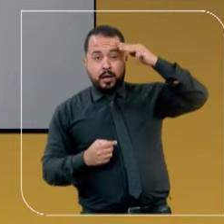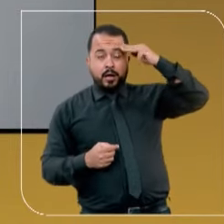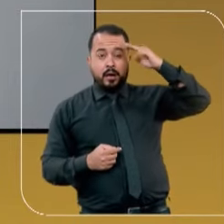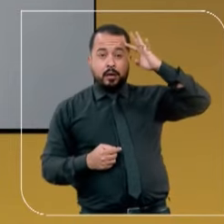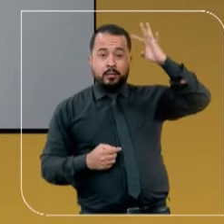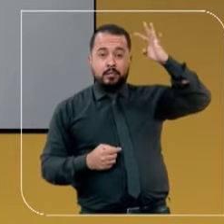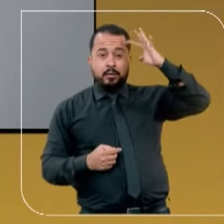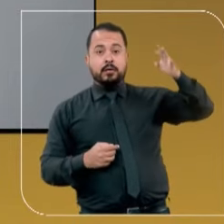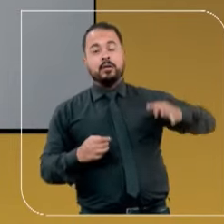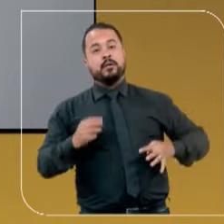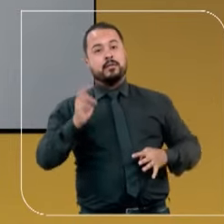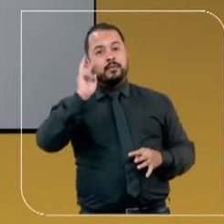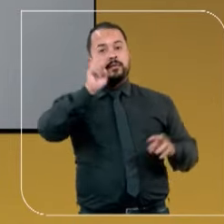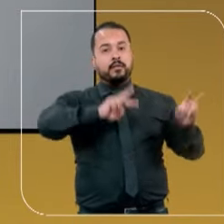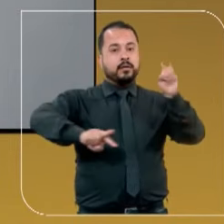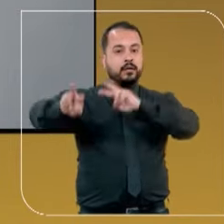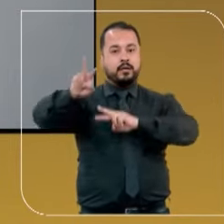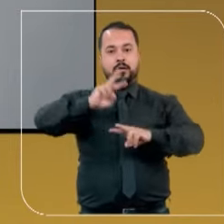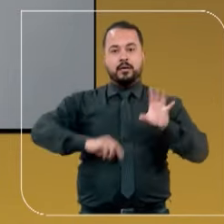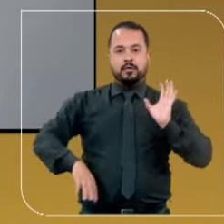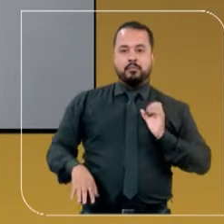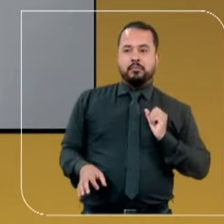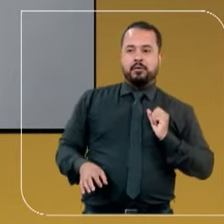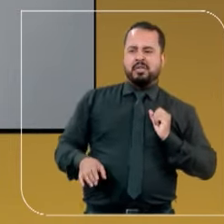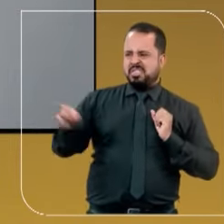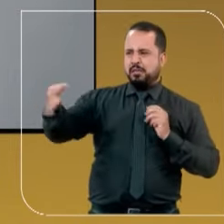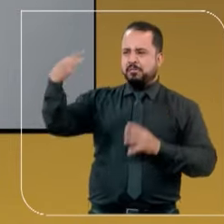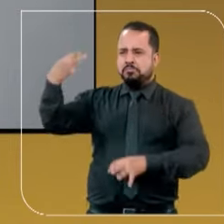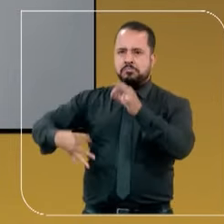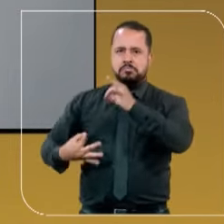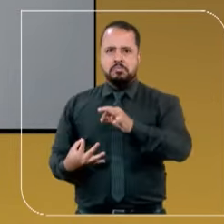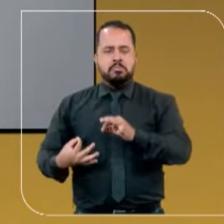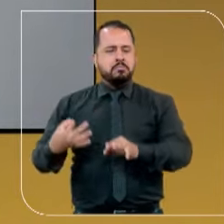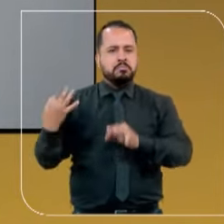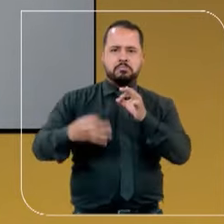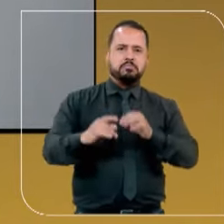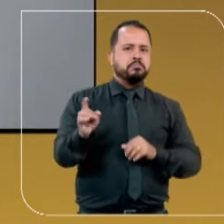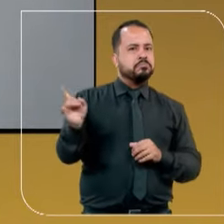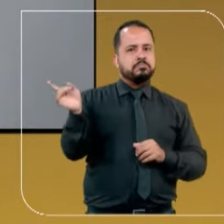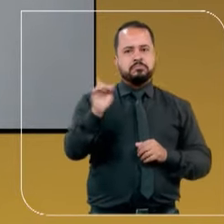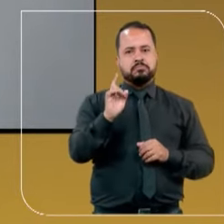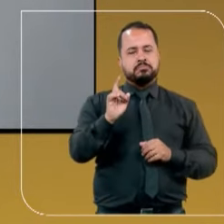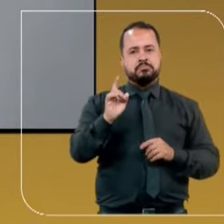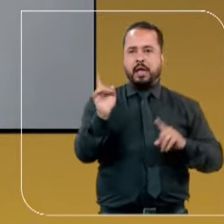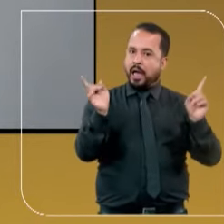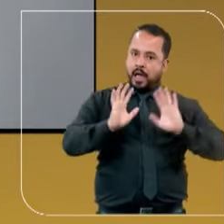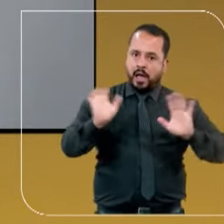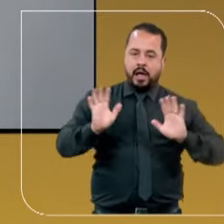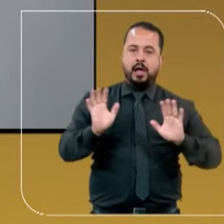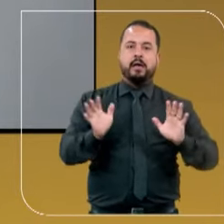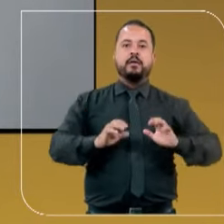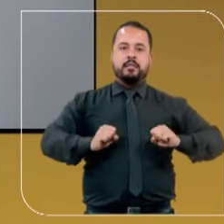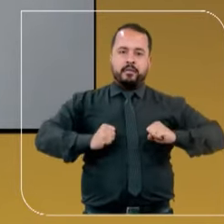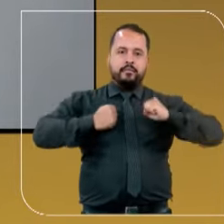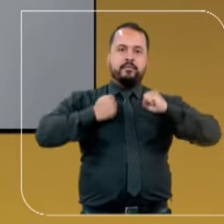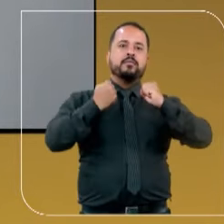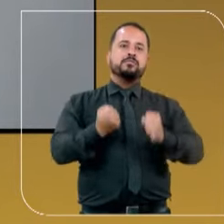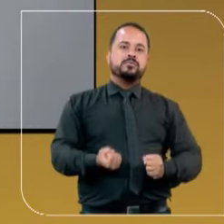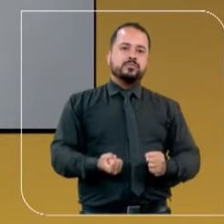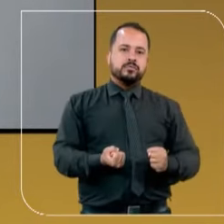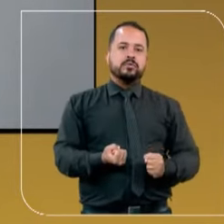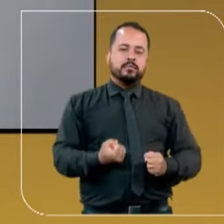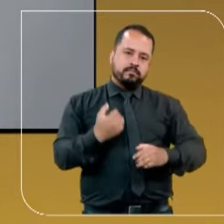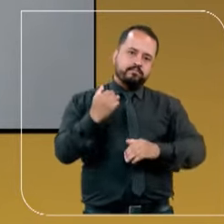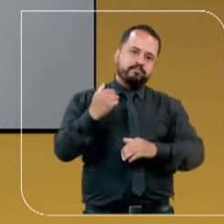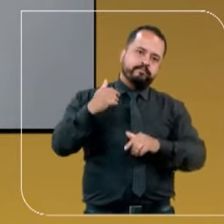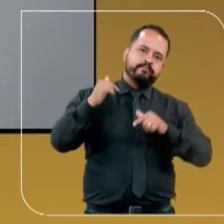se limitou a julgar os semelhantes, indo além, batalhou arduamente pela consolidação e aprimoramento